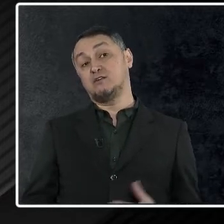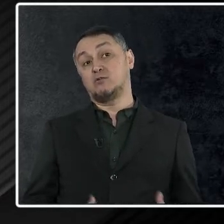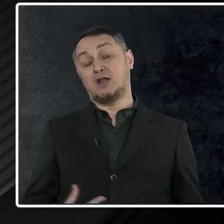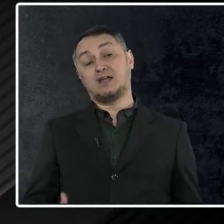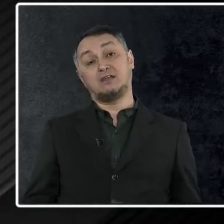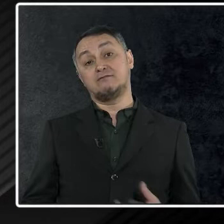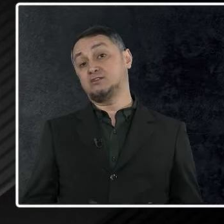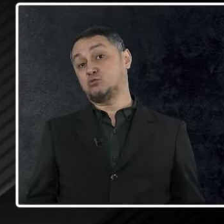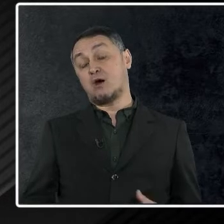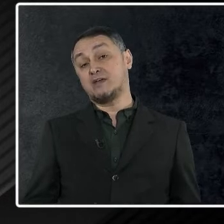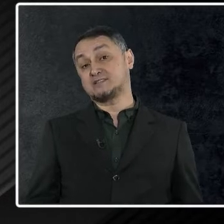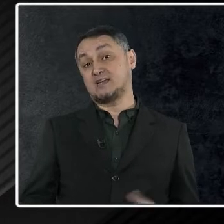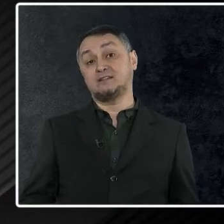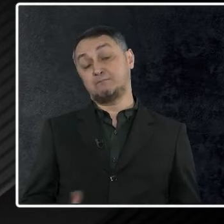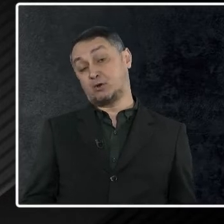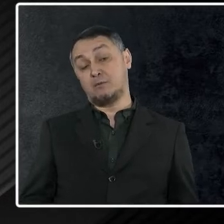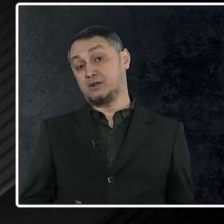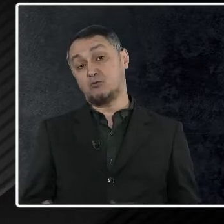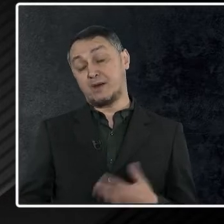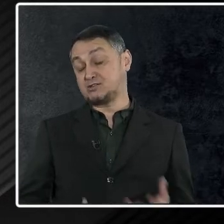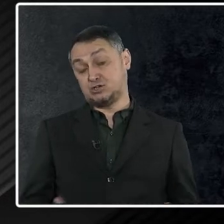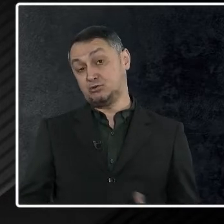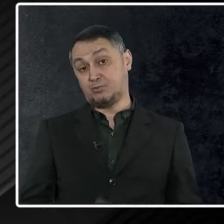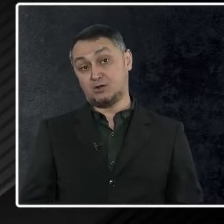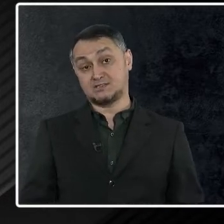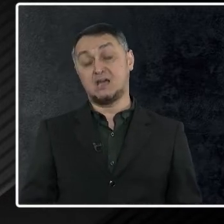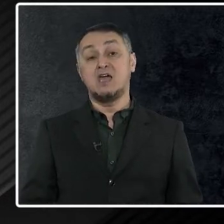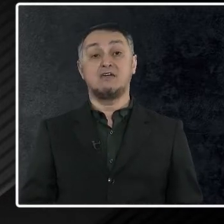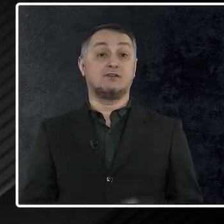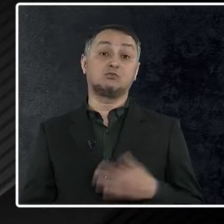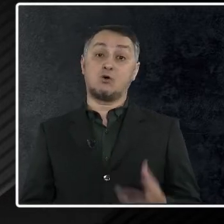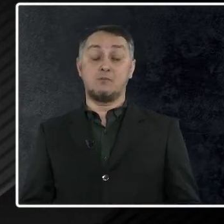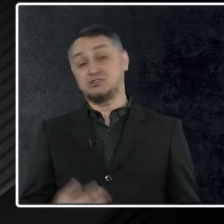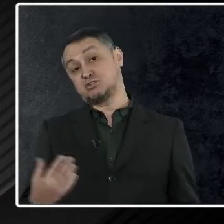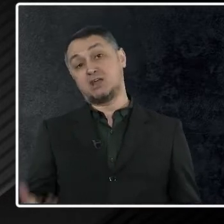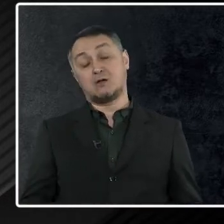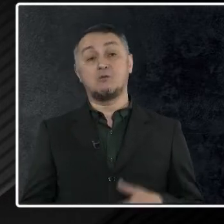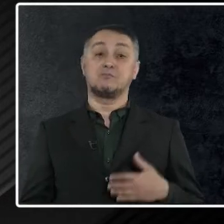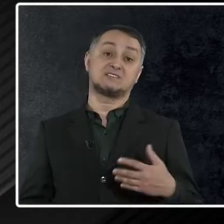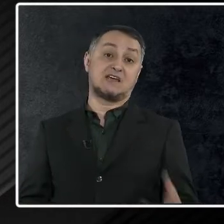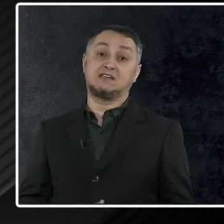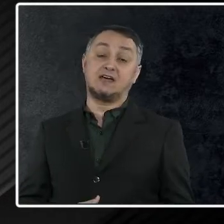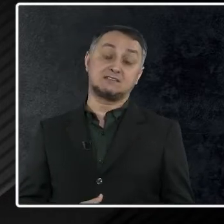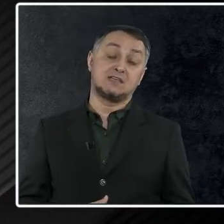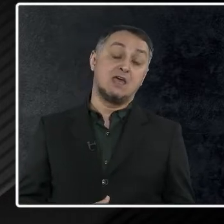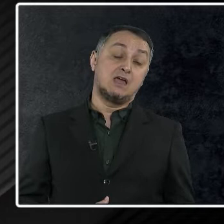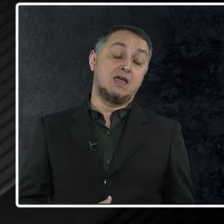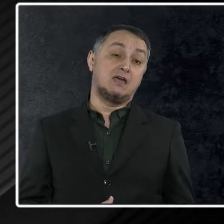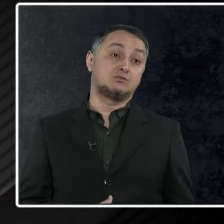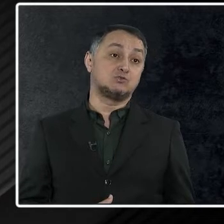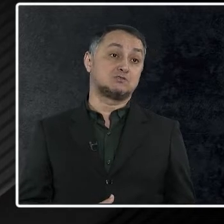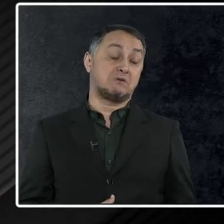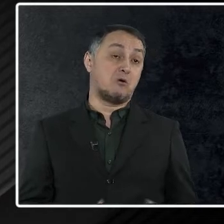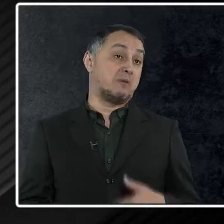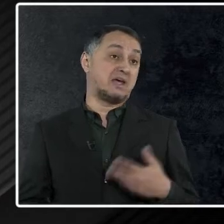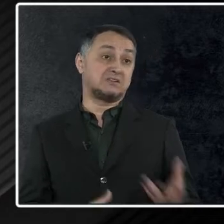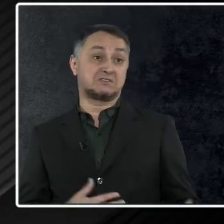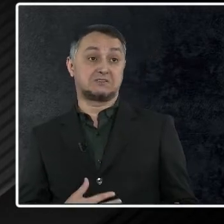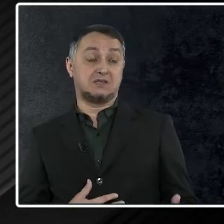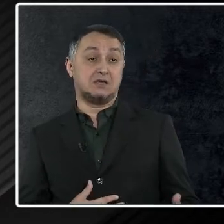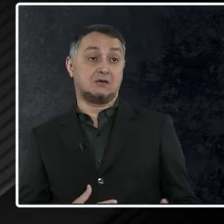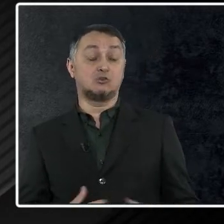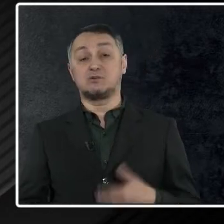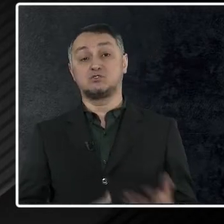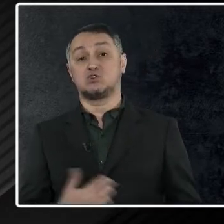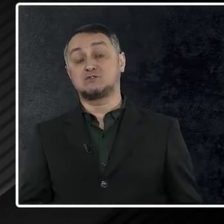fica vinculada à eventual receita própria que o partido possa eventualmente ter, como mensalidades